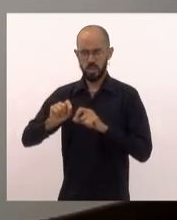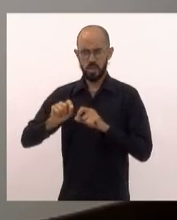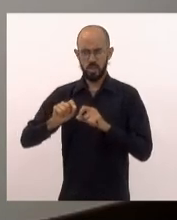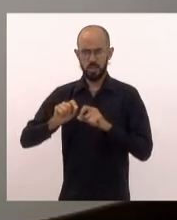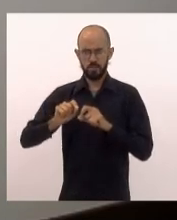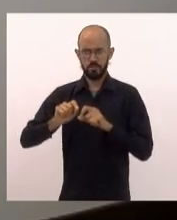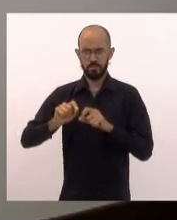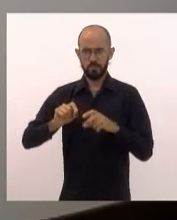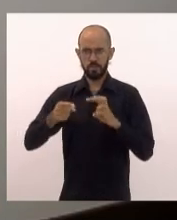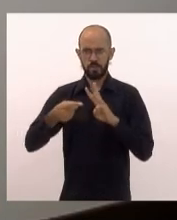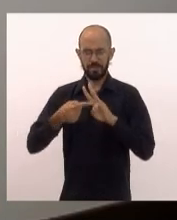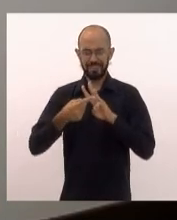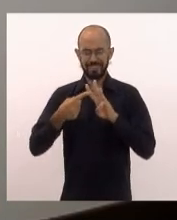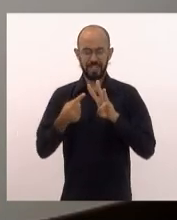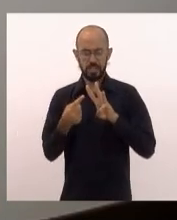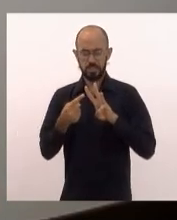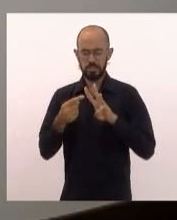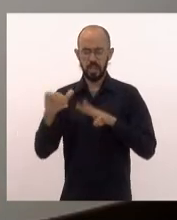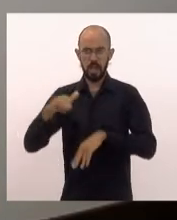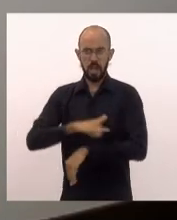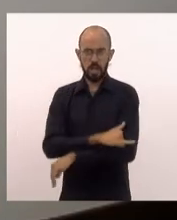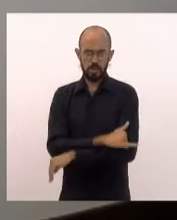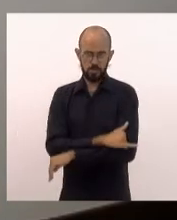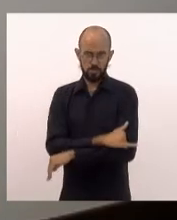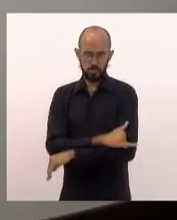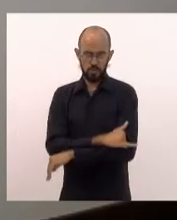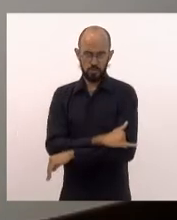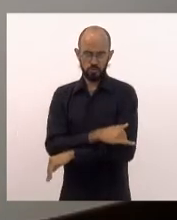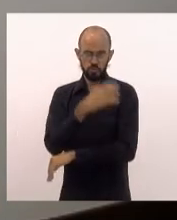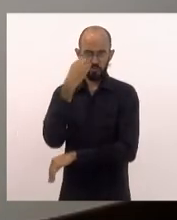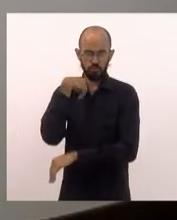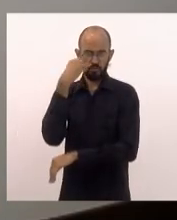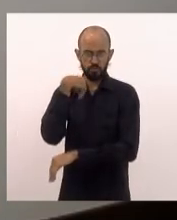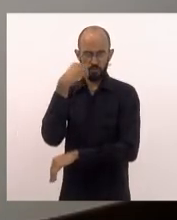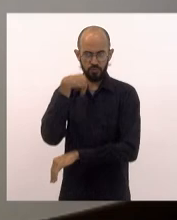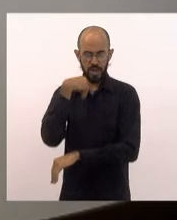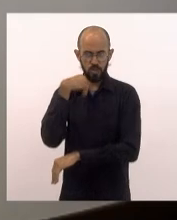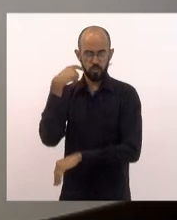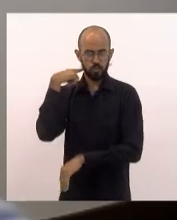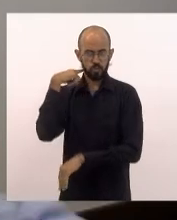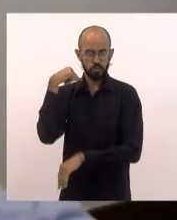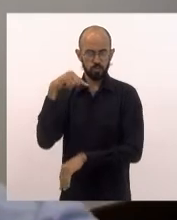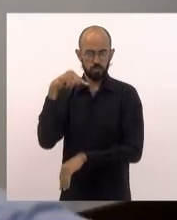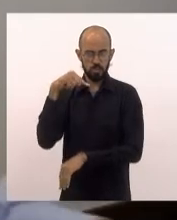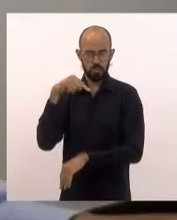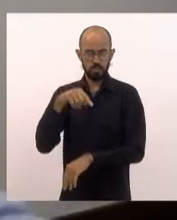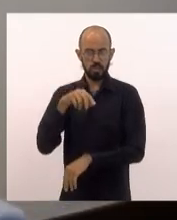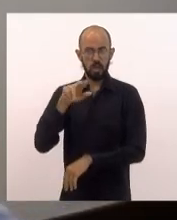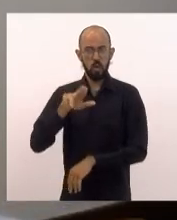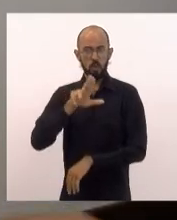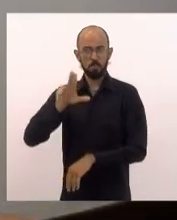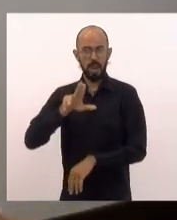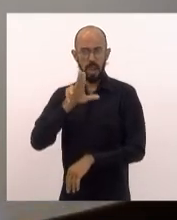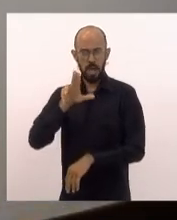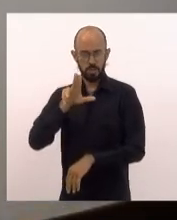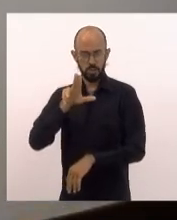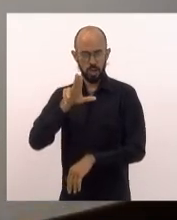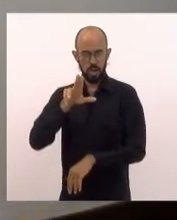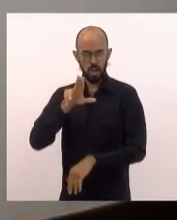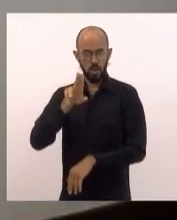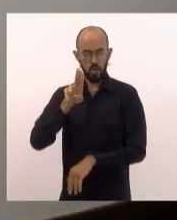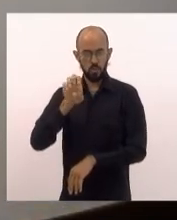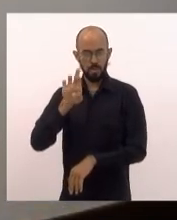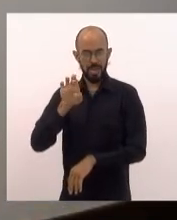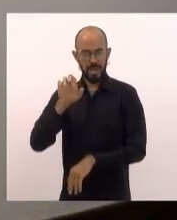que três aeroportos deficitários de Minas Gerais, Uberlândia, Uberaba e Montes Claros,